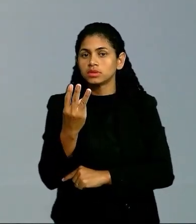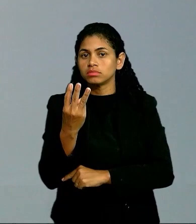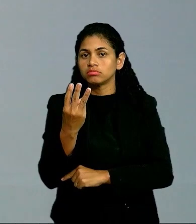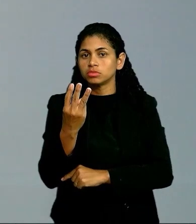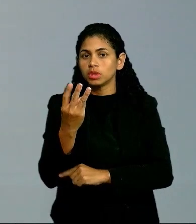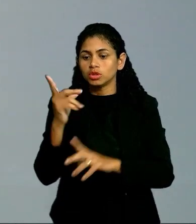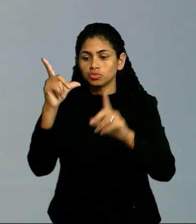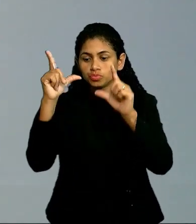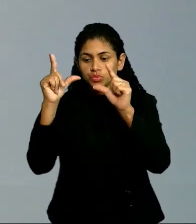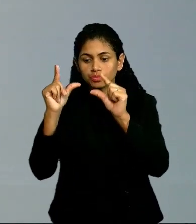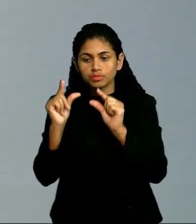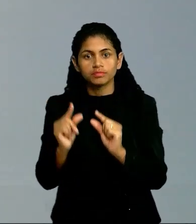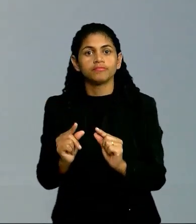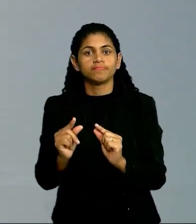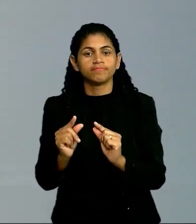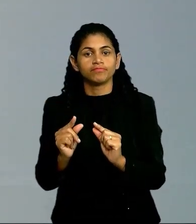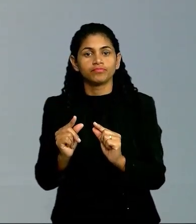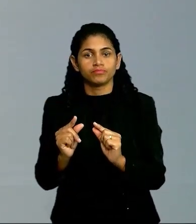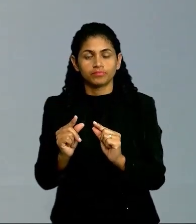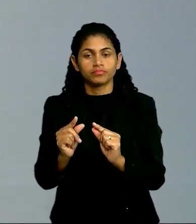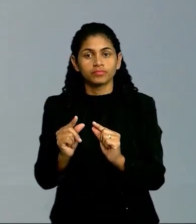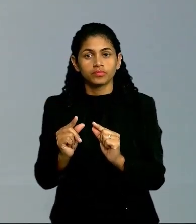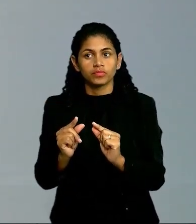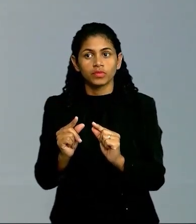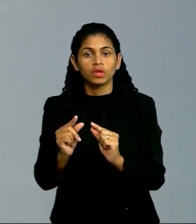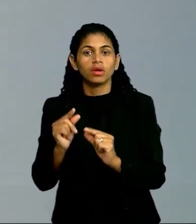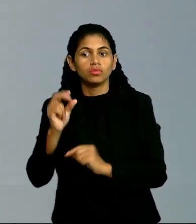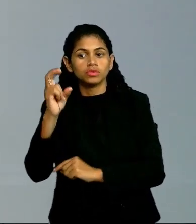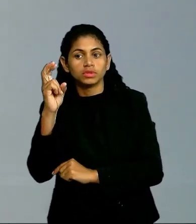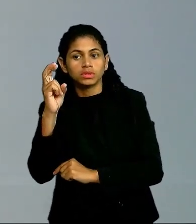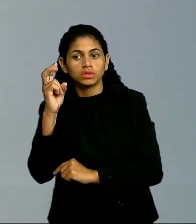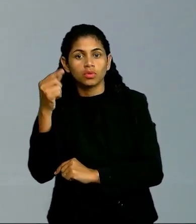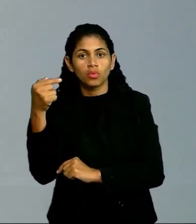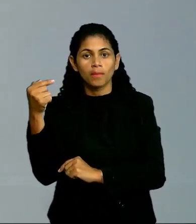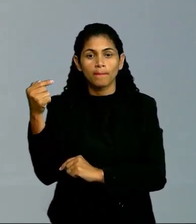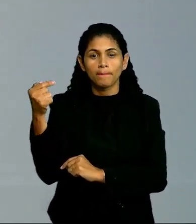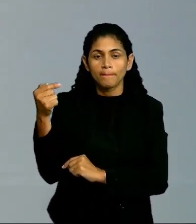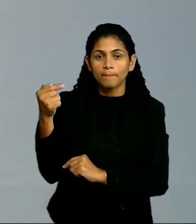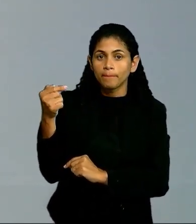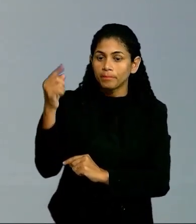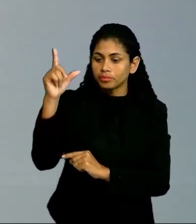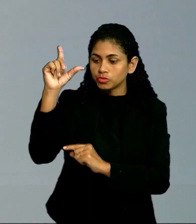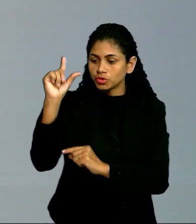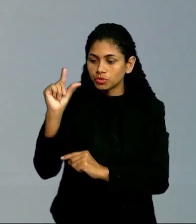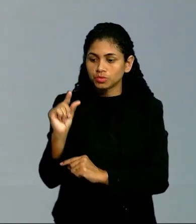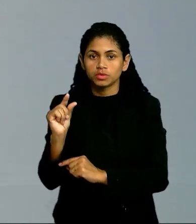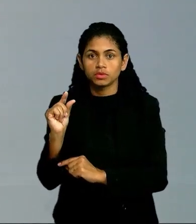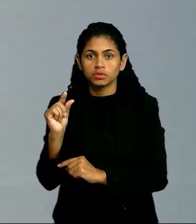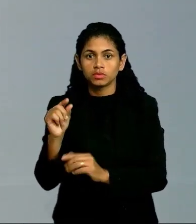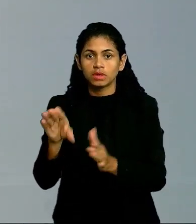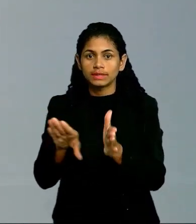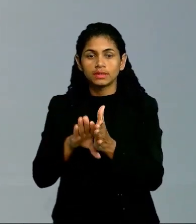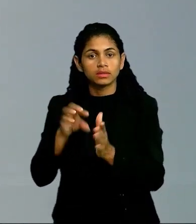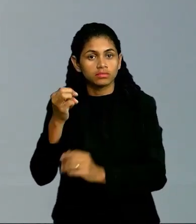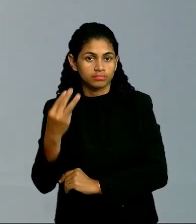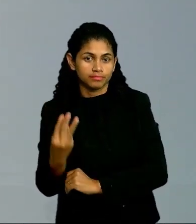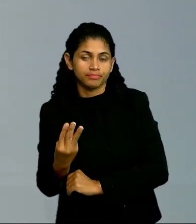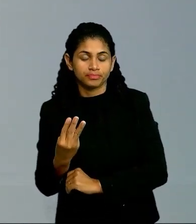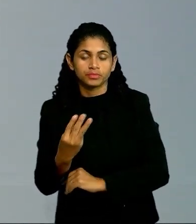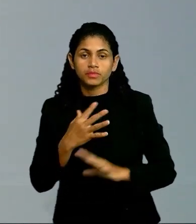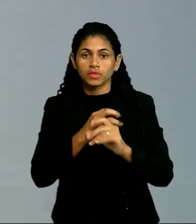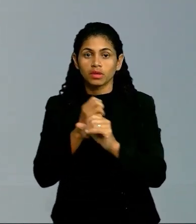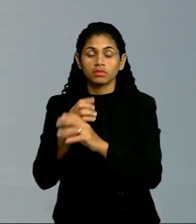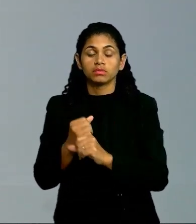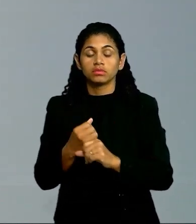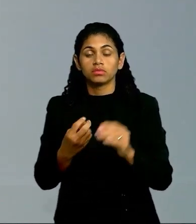Ele saiu de mais 5 e foi para mais 3. Então significa dizer que o fósforo reduziu. Nós calculamos, no segundo